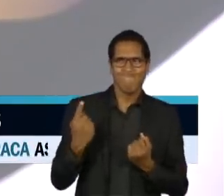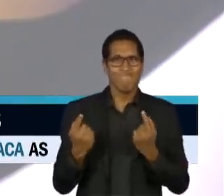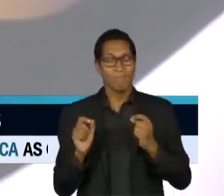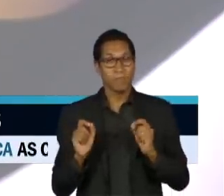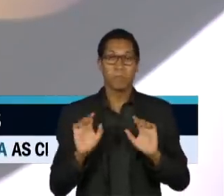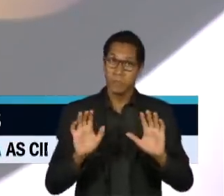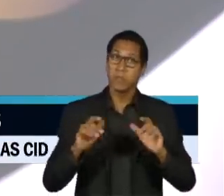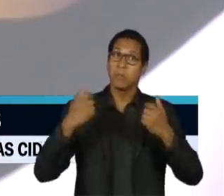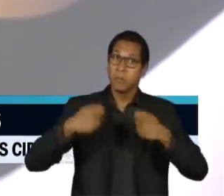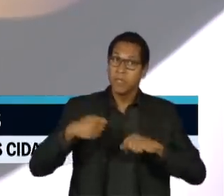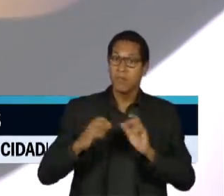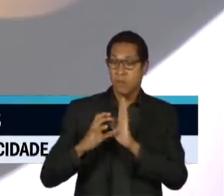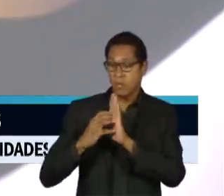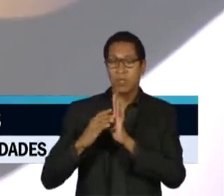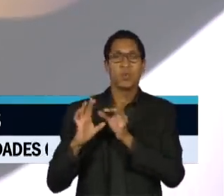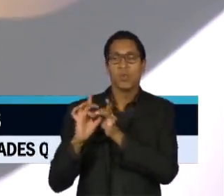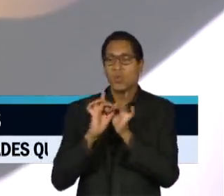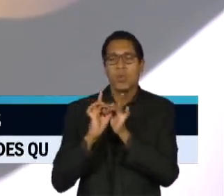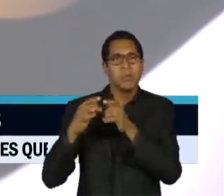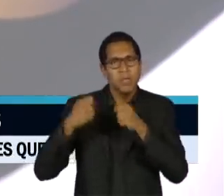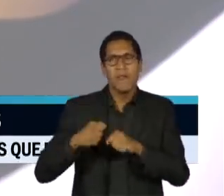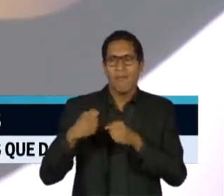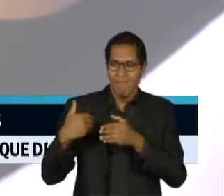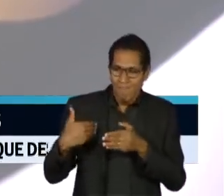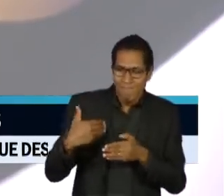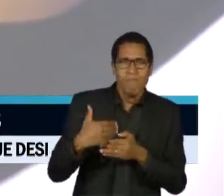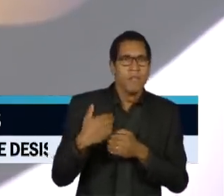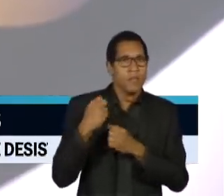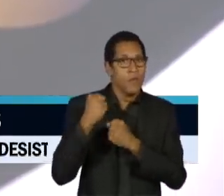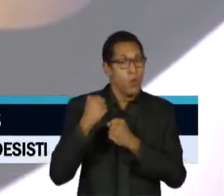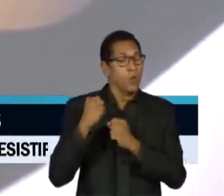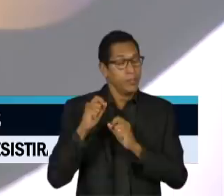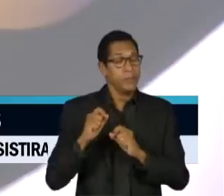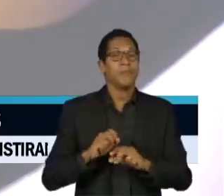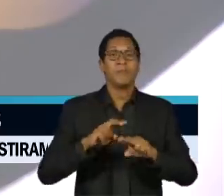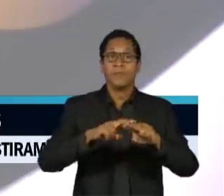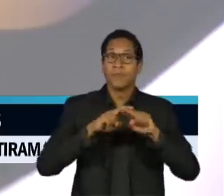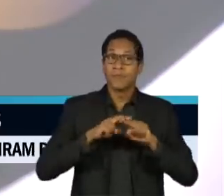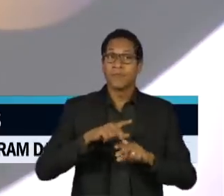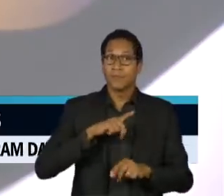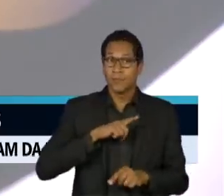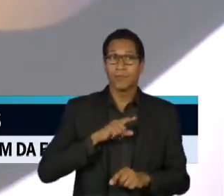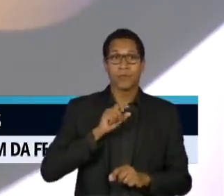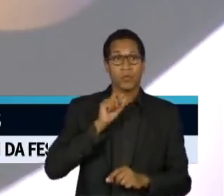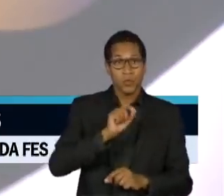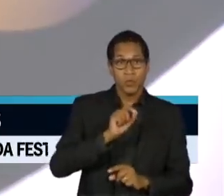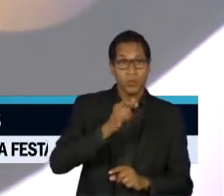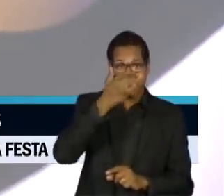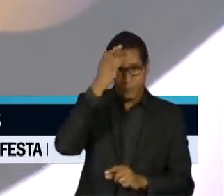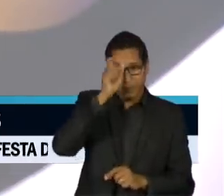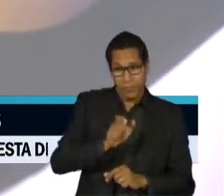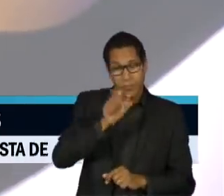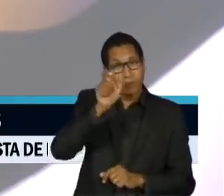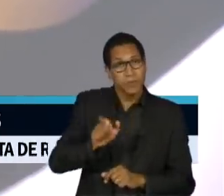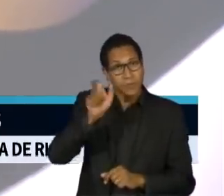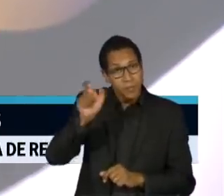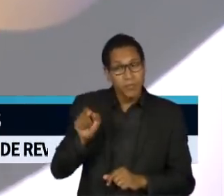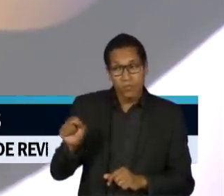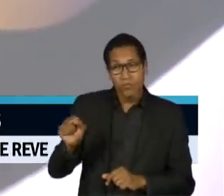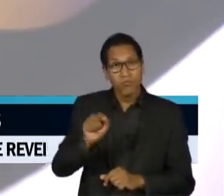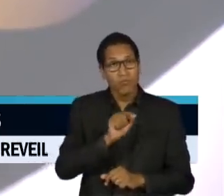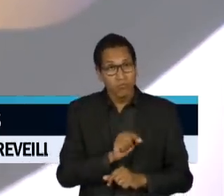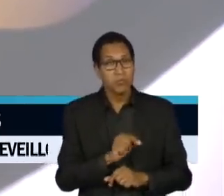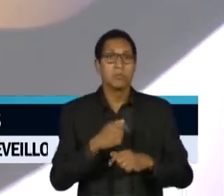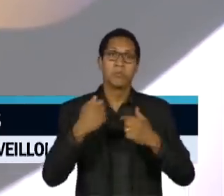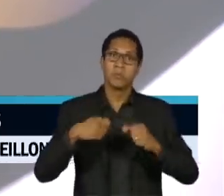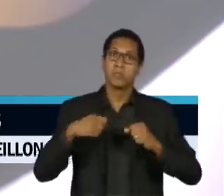deveria ter demonstrado mais união por mais tempo. E isso exige que os seus membros, os seus principais protagonistas, talvez tivessem um